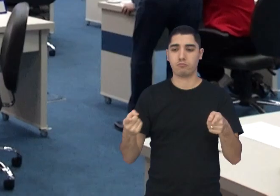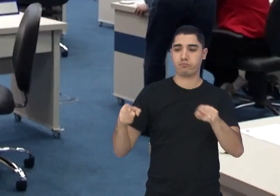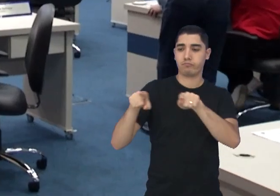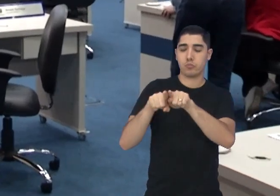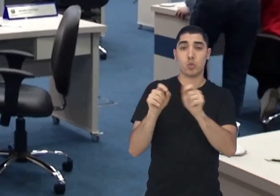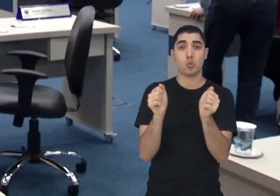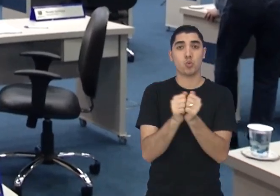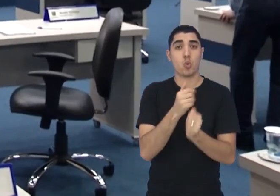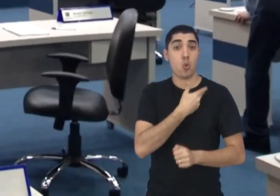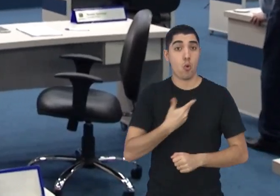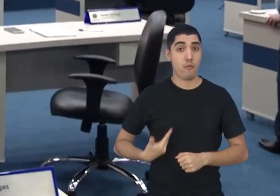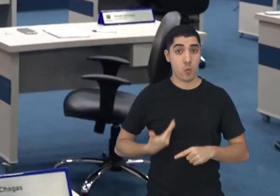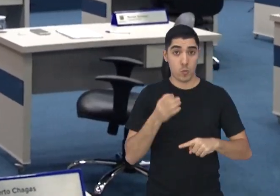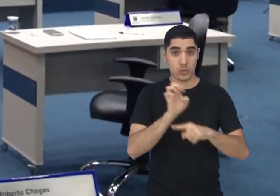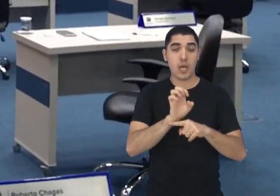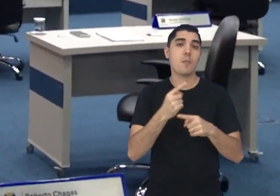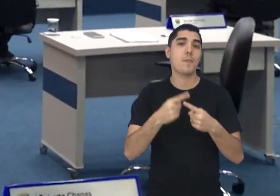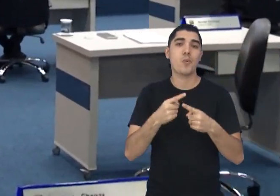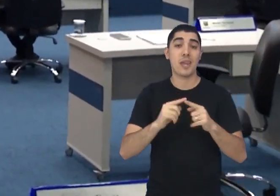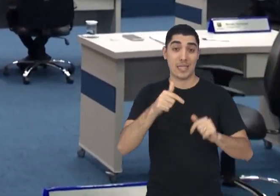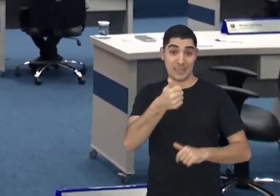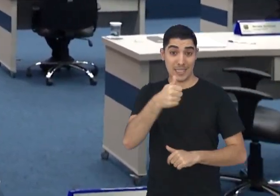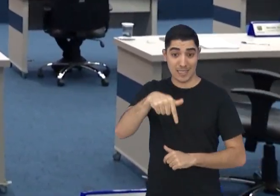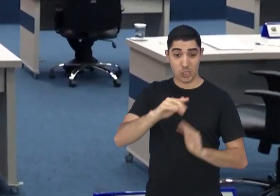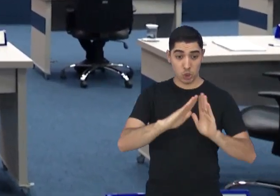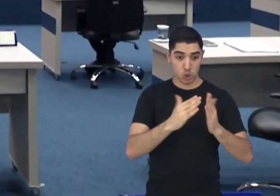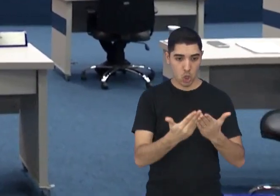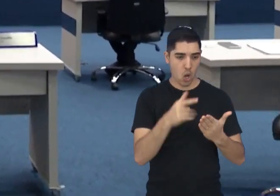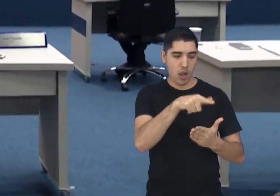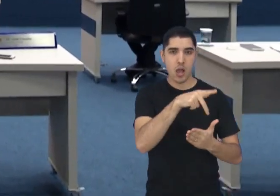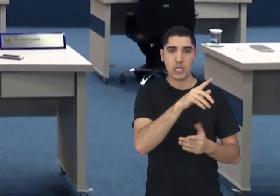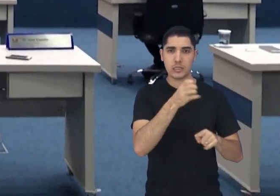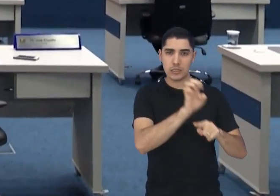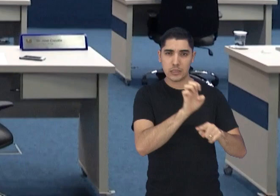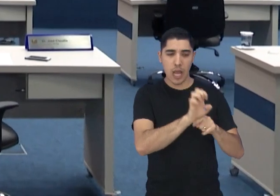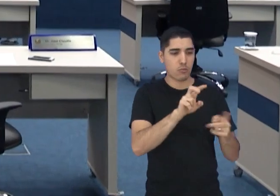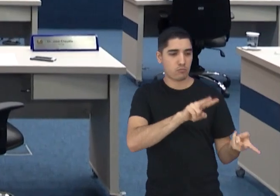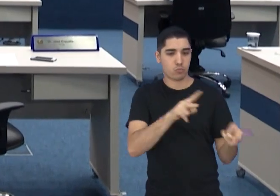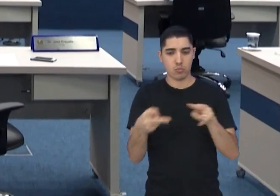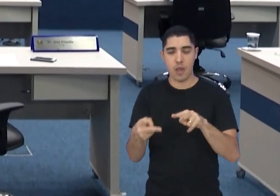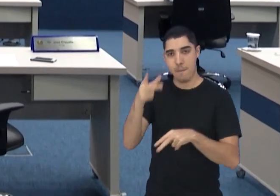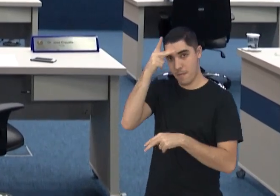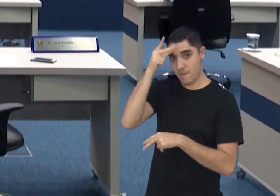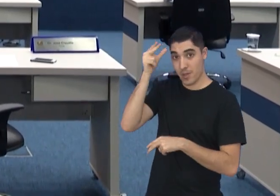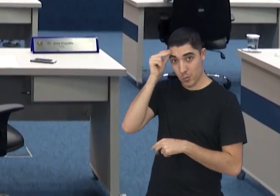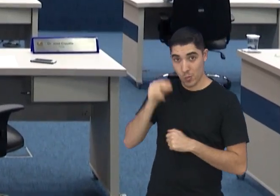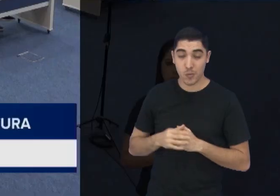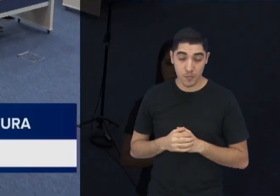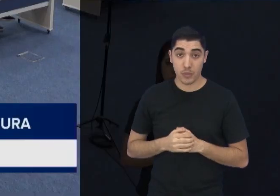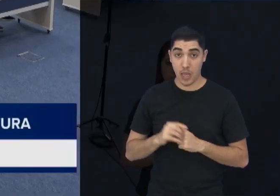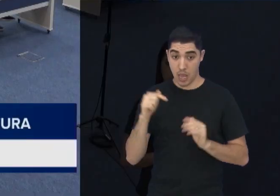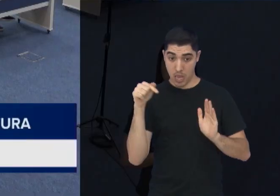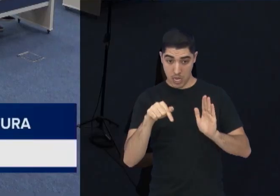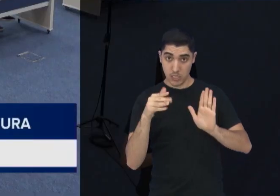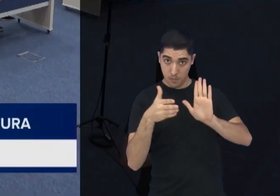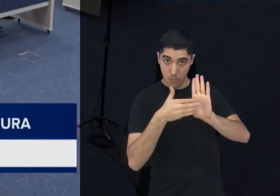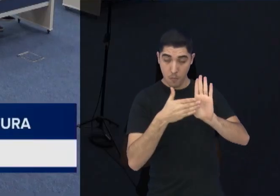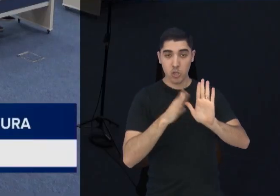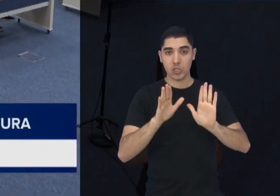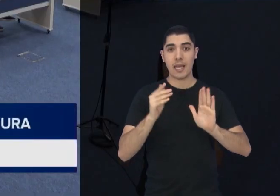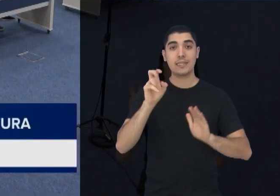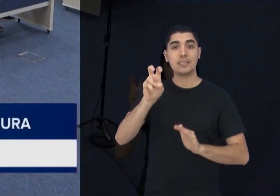estadual para municipalizar 17 escolas que estão sob a gestão do Estado. A proposta recebeu 5